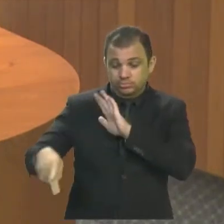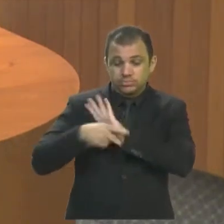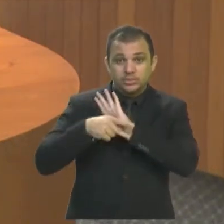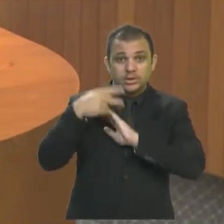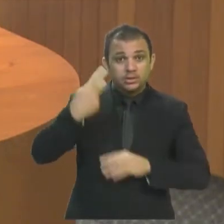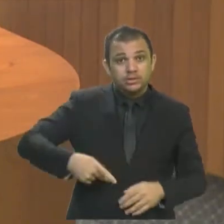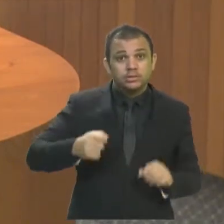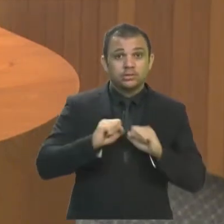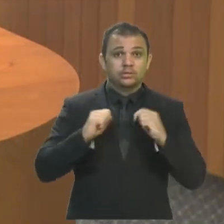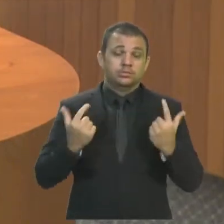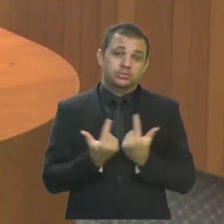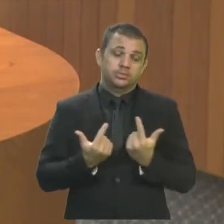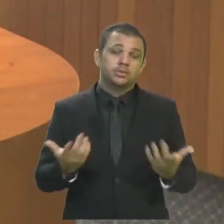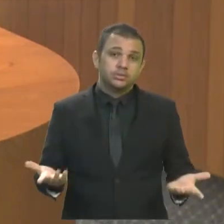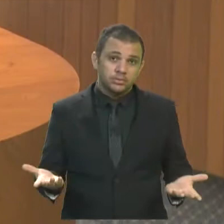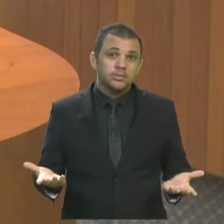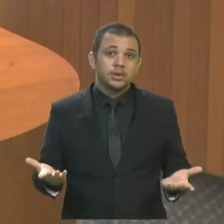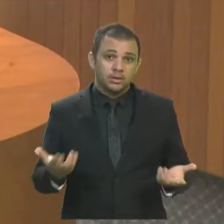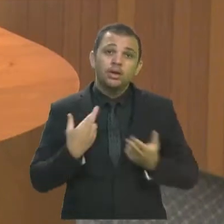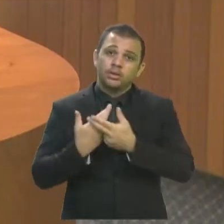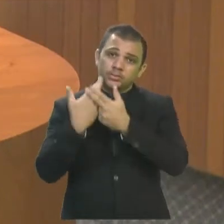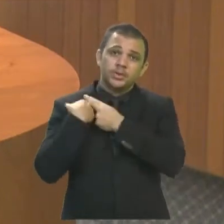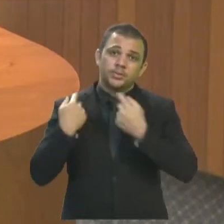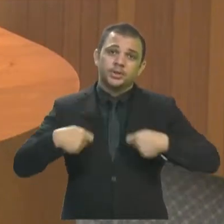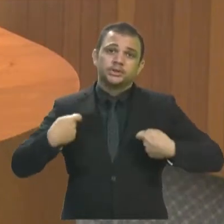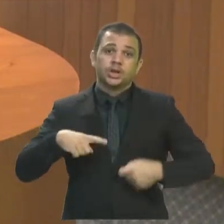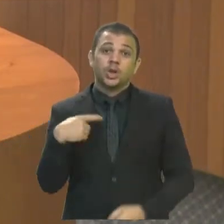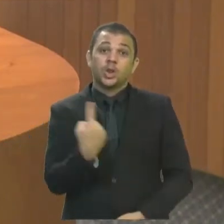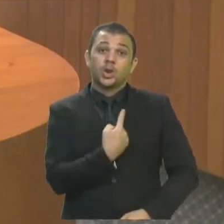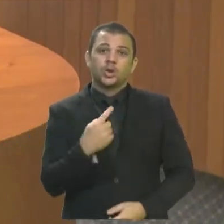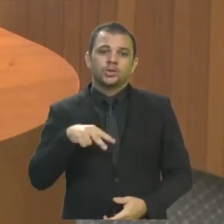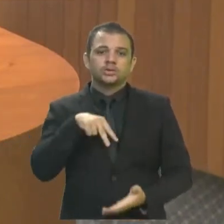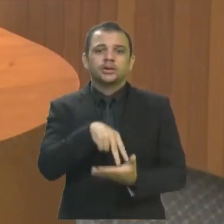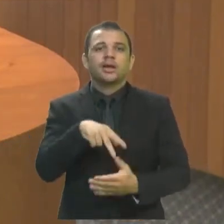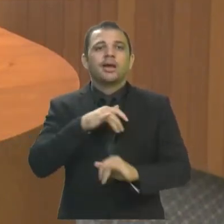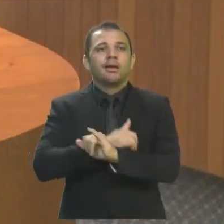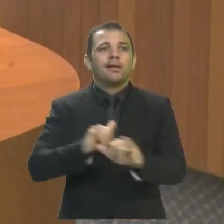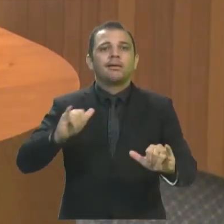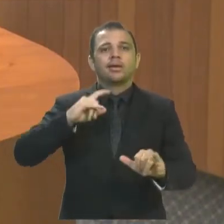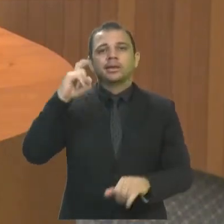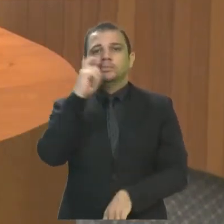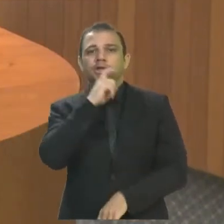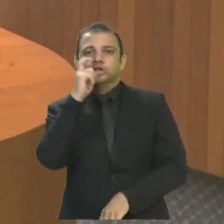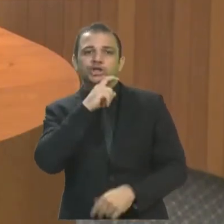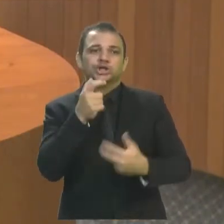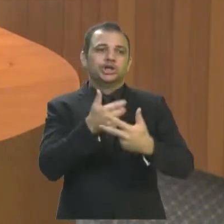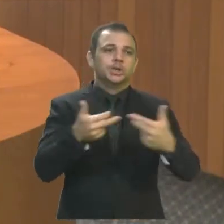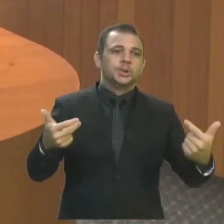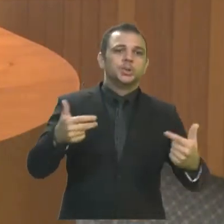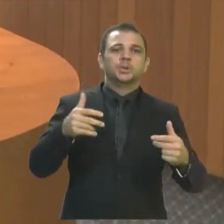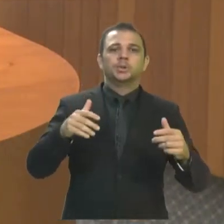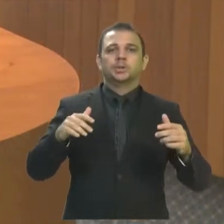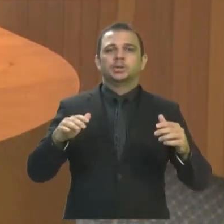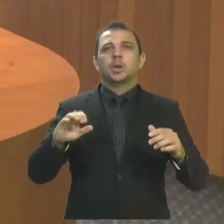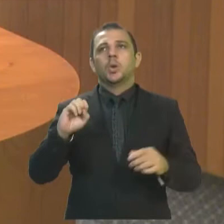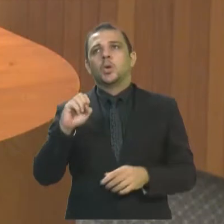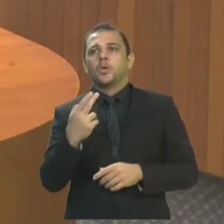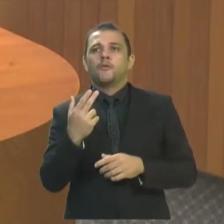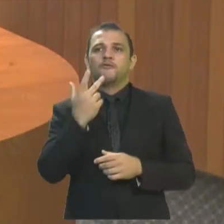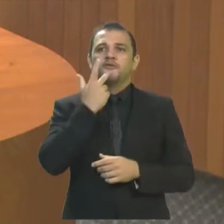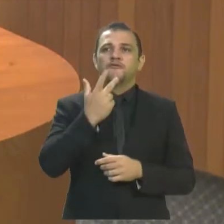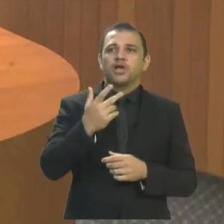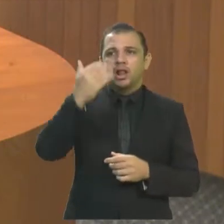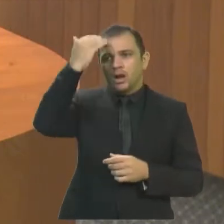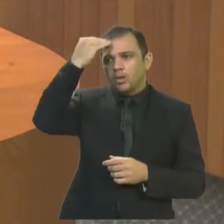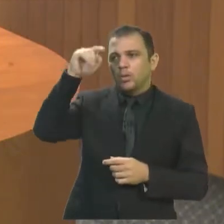não chegamos aqui com anúncio de mentiras, de pacotes mágicos, nós não chegamos aqui com demagogia de culpar apenas um